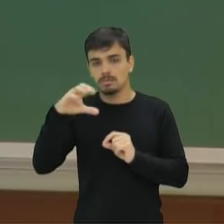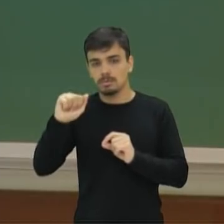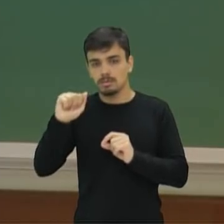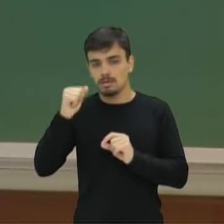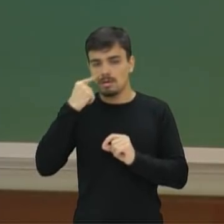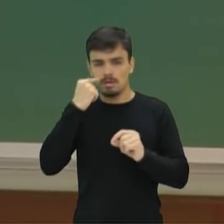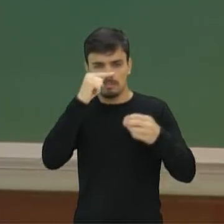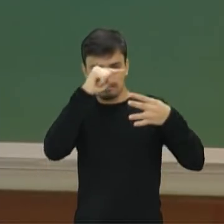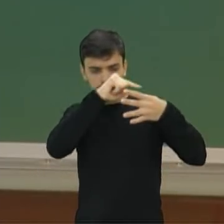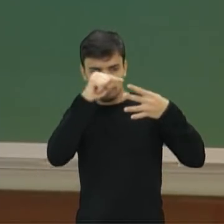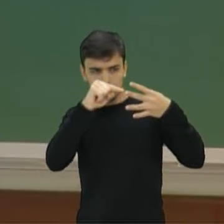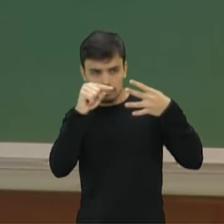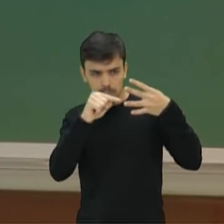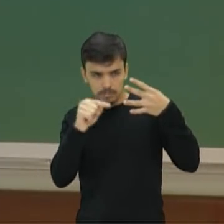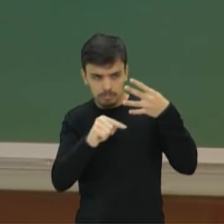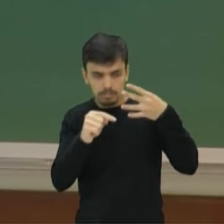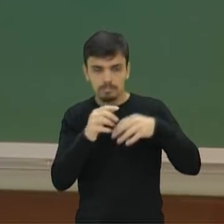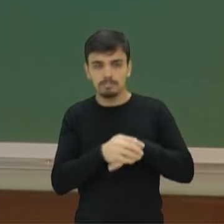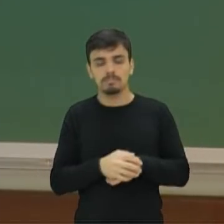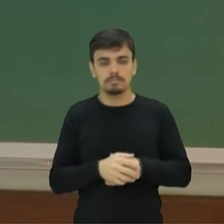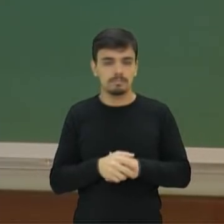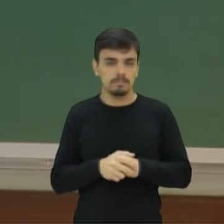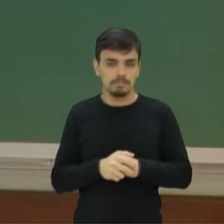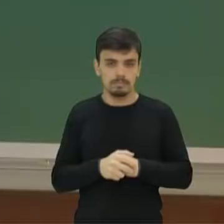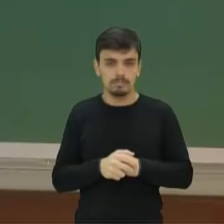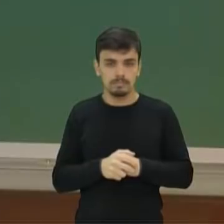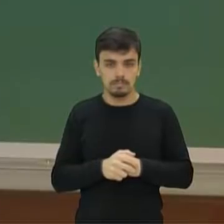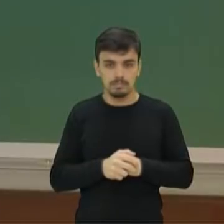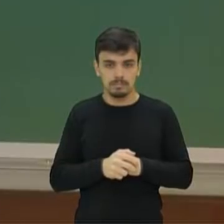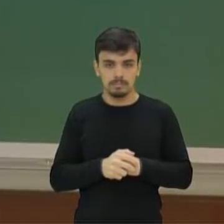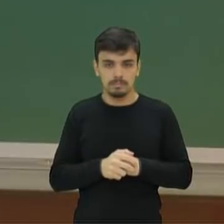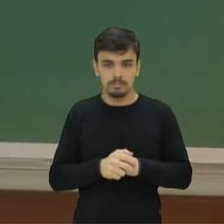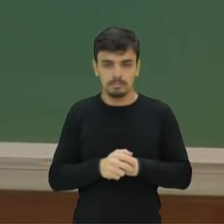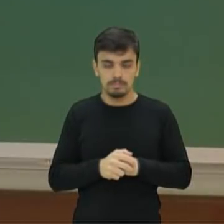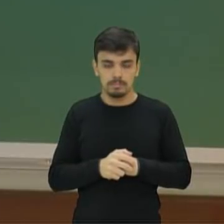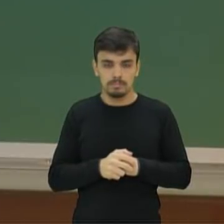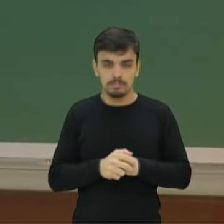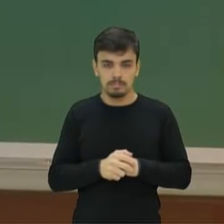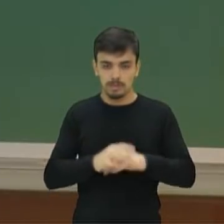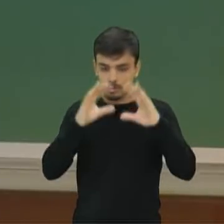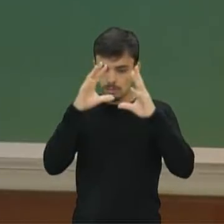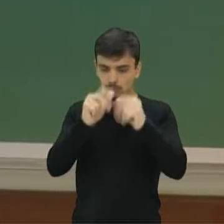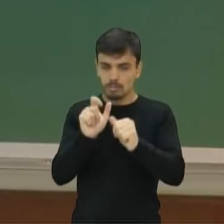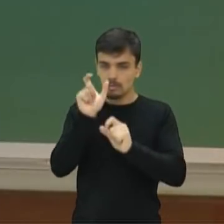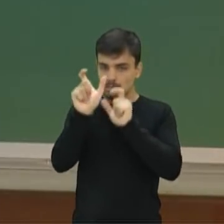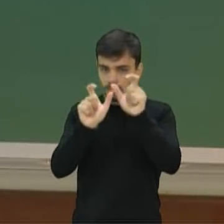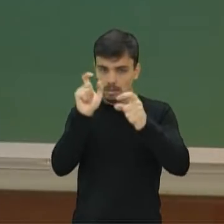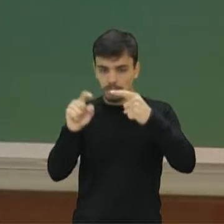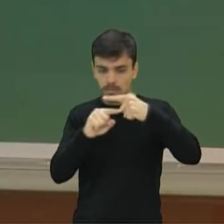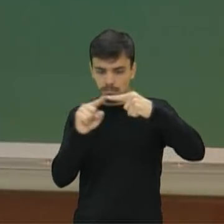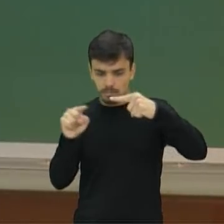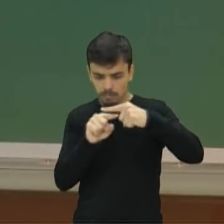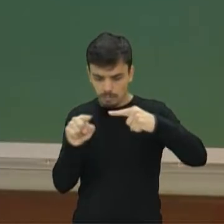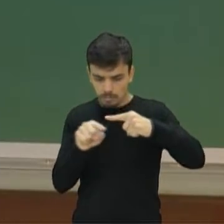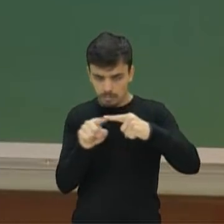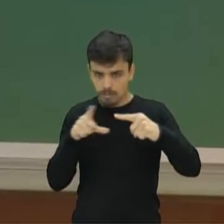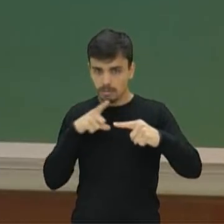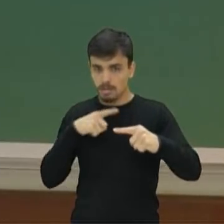art, express emotions, frequencies, form, concerts and dance. Elas